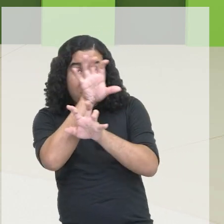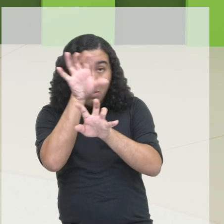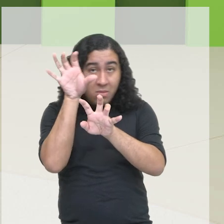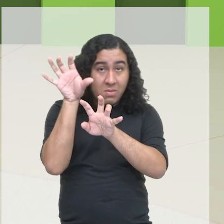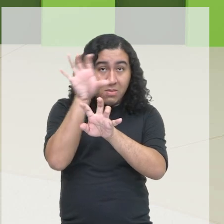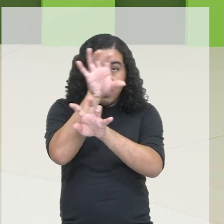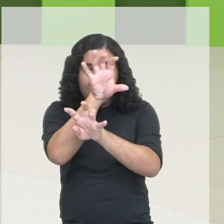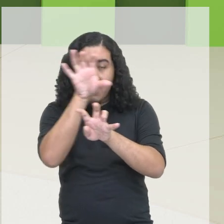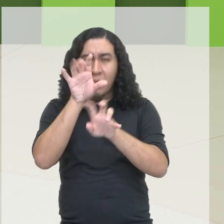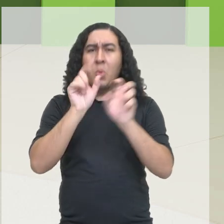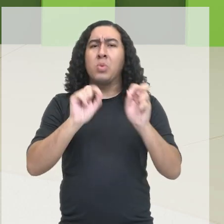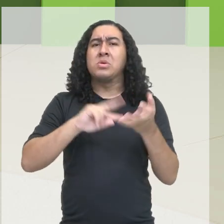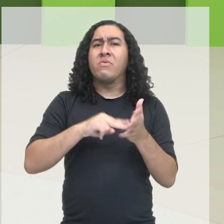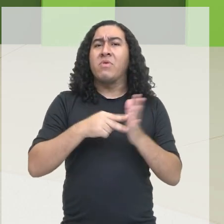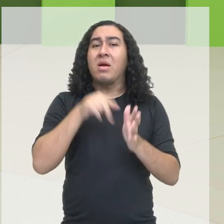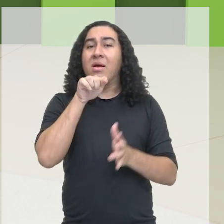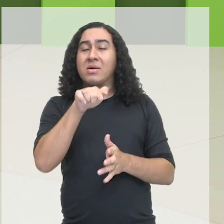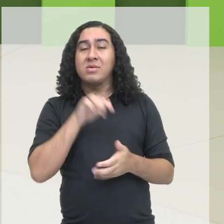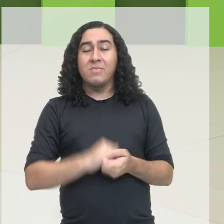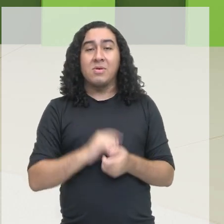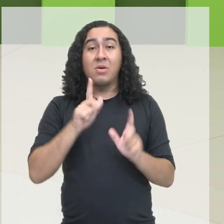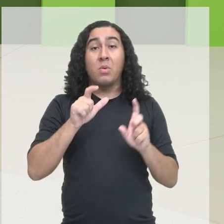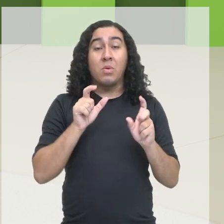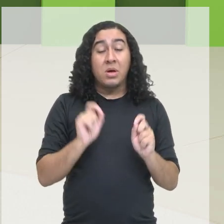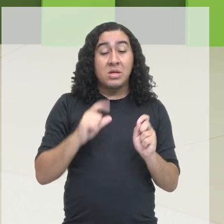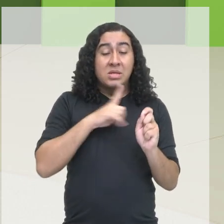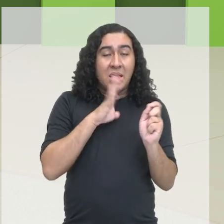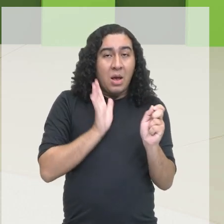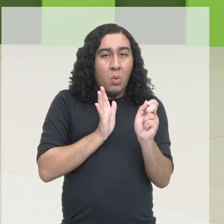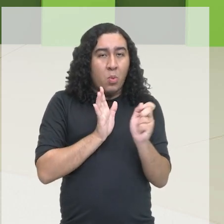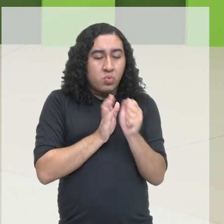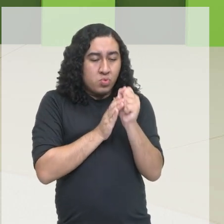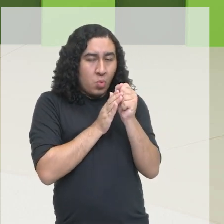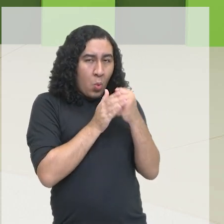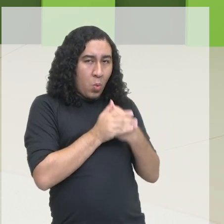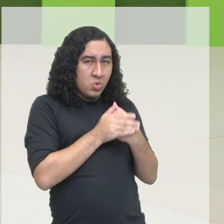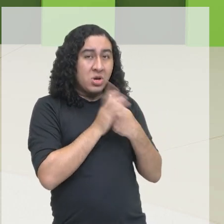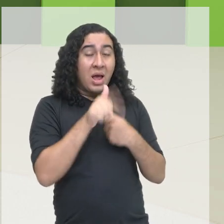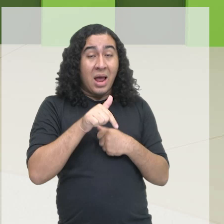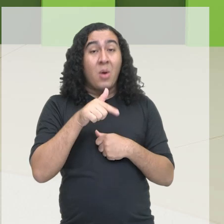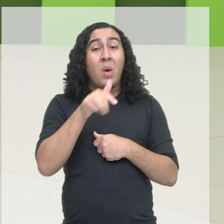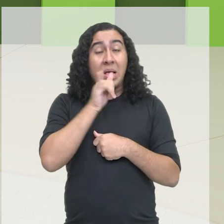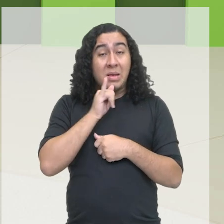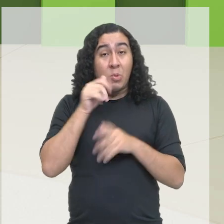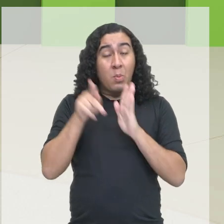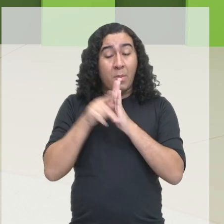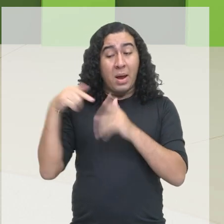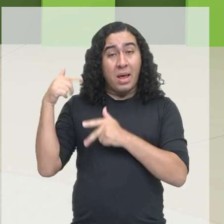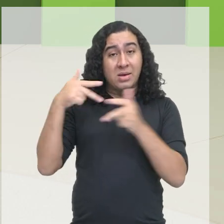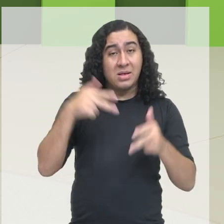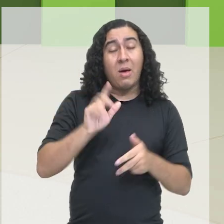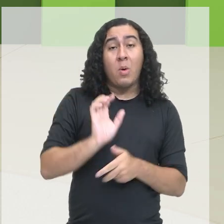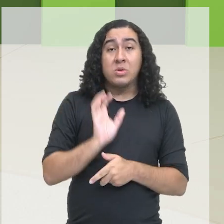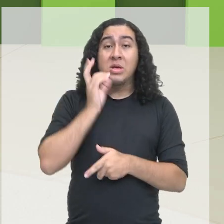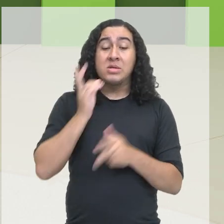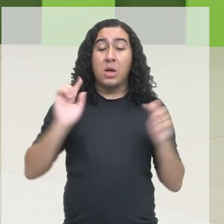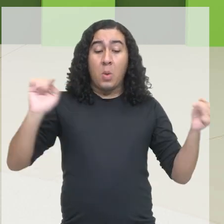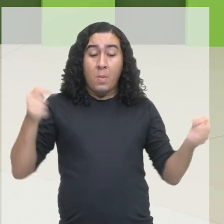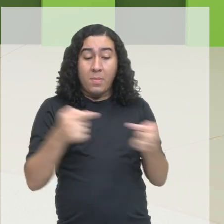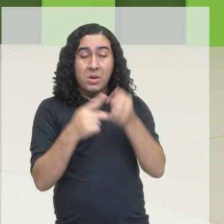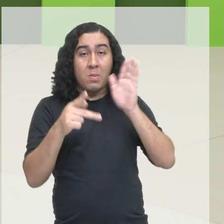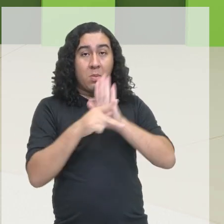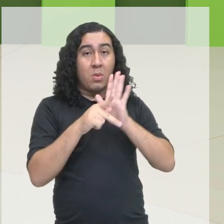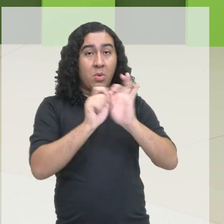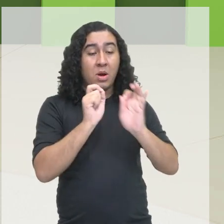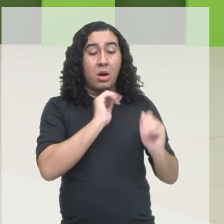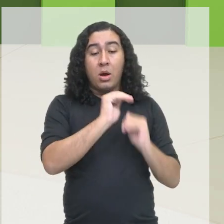camuflagem nada mais é do que um exemplo de seleção natural que está diretamente ligado com